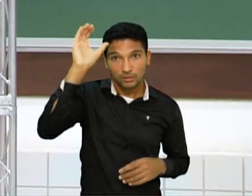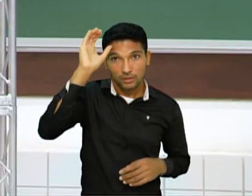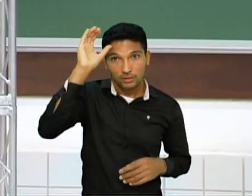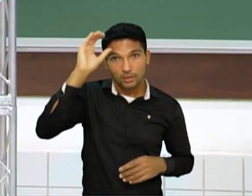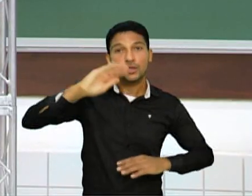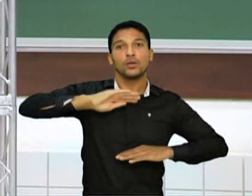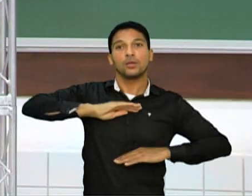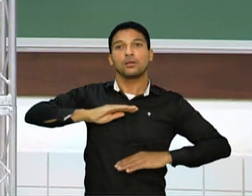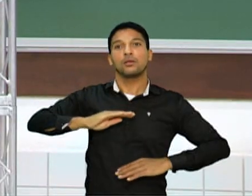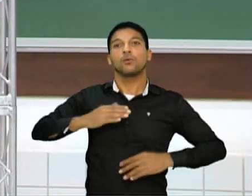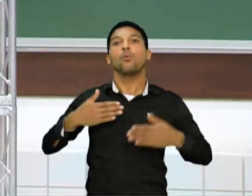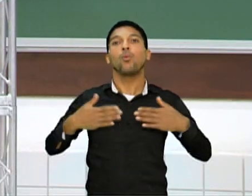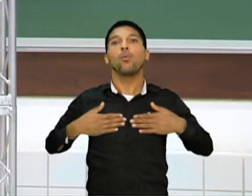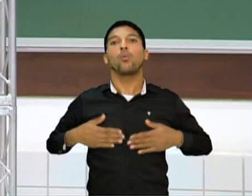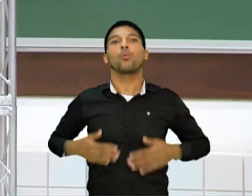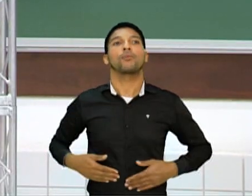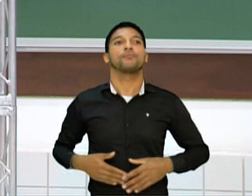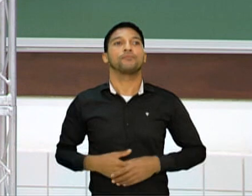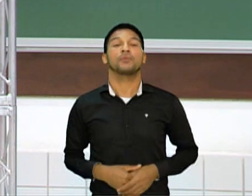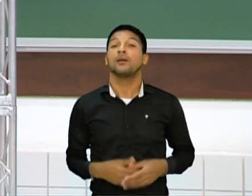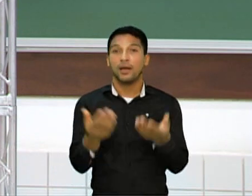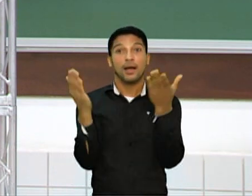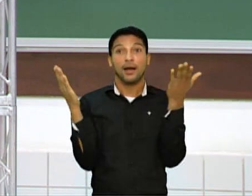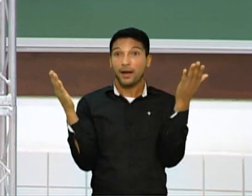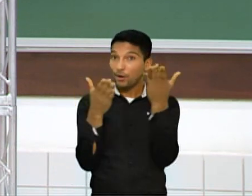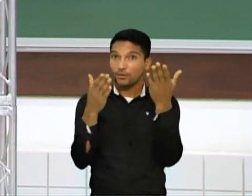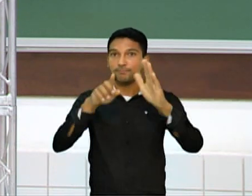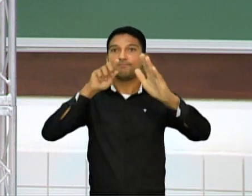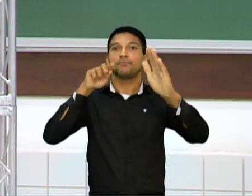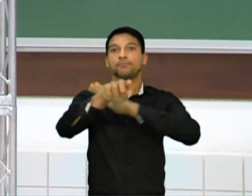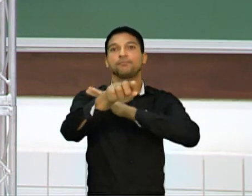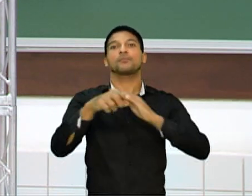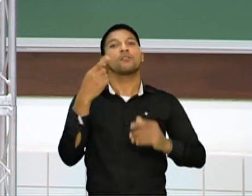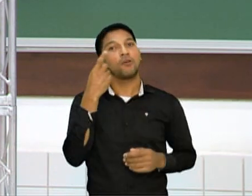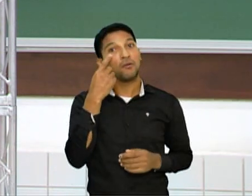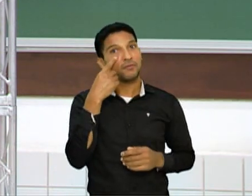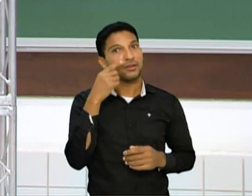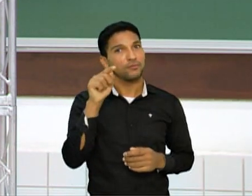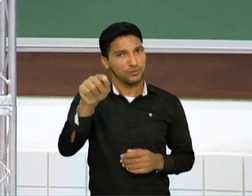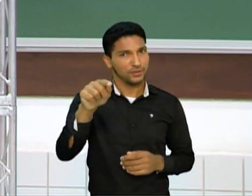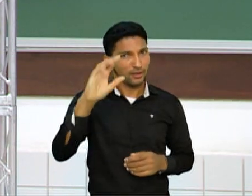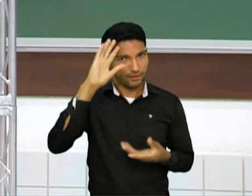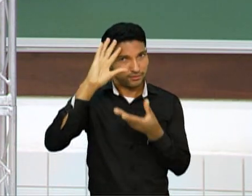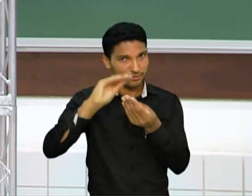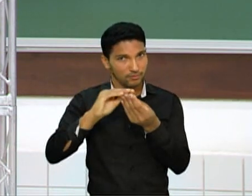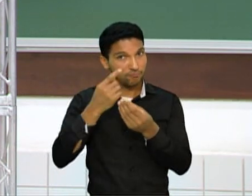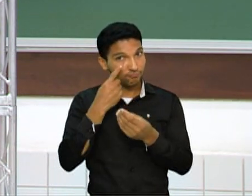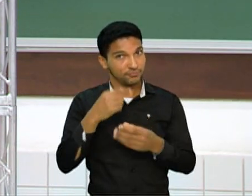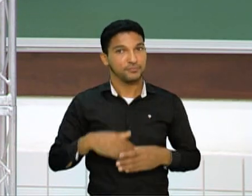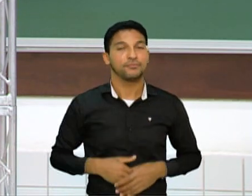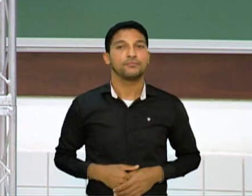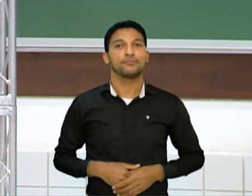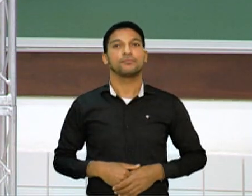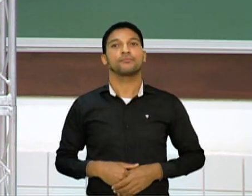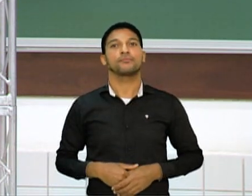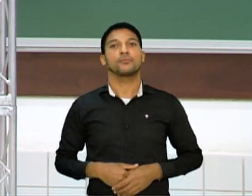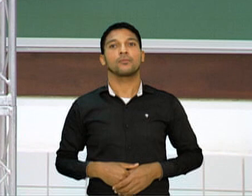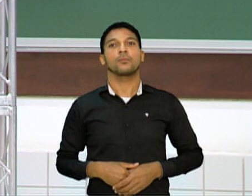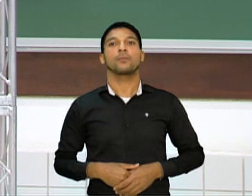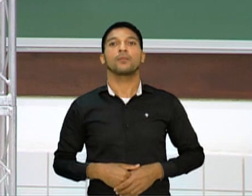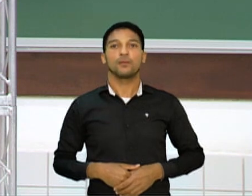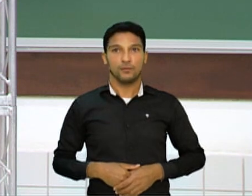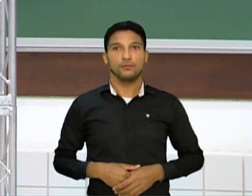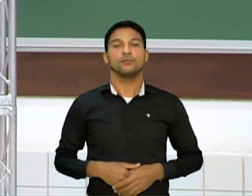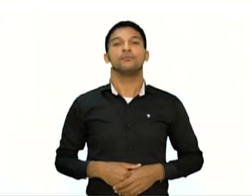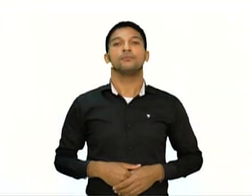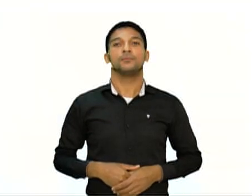falou disso, nada melhor do que a gente parar um pouquinho e verificar se a gente decantou bem esse conteúdo, esse conceito, Então,